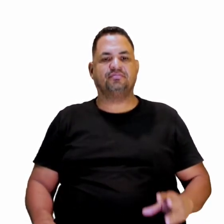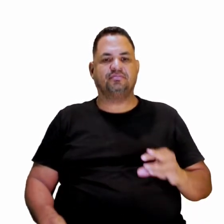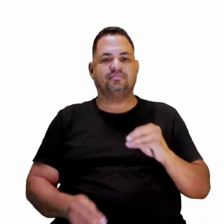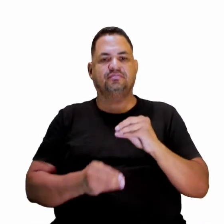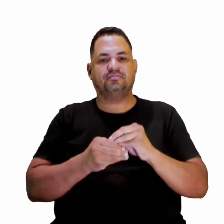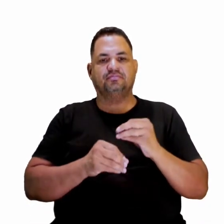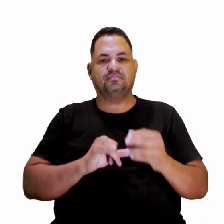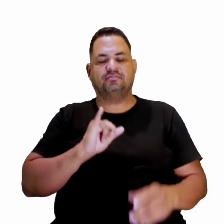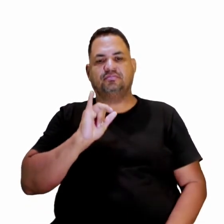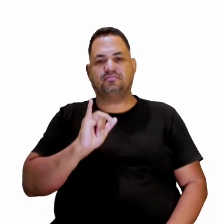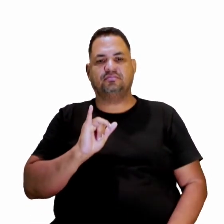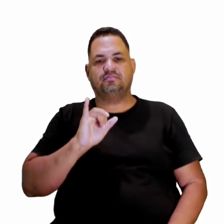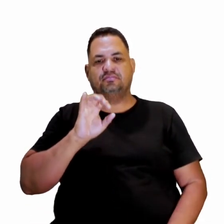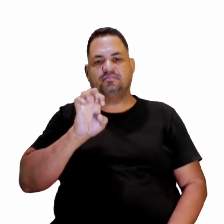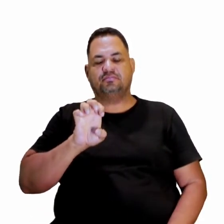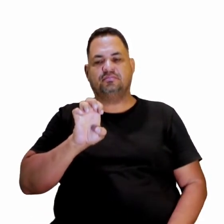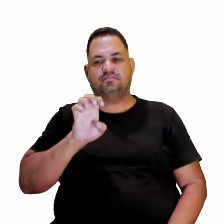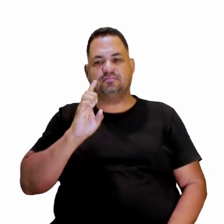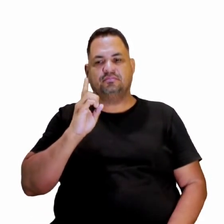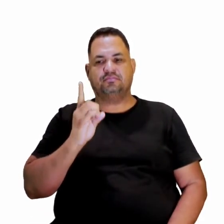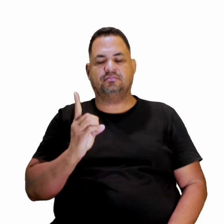o quê? O IED.